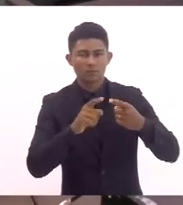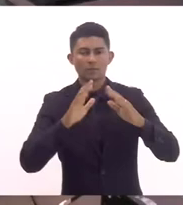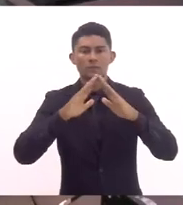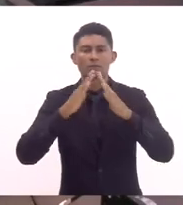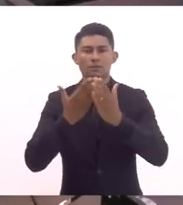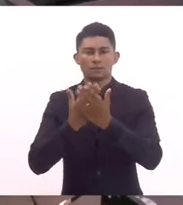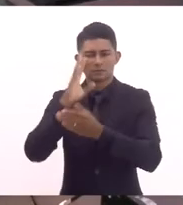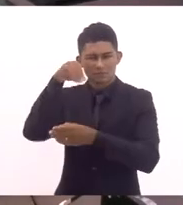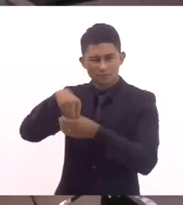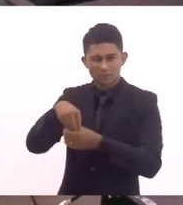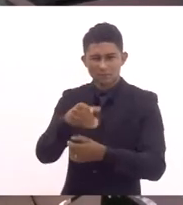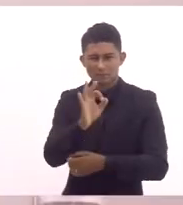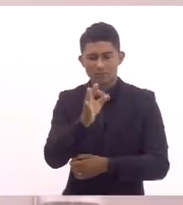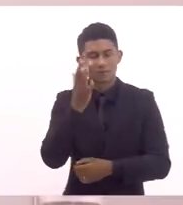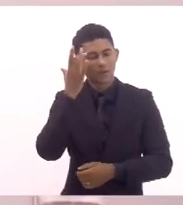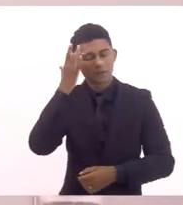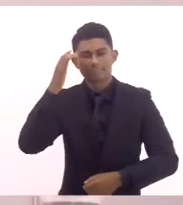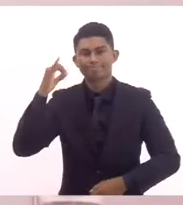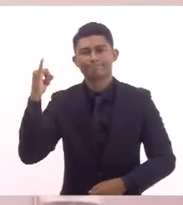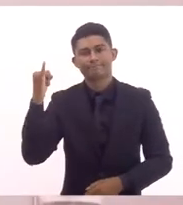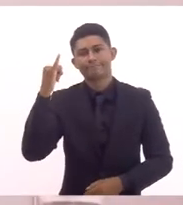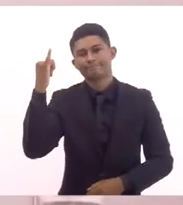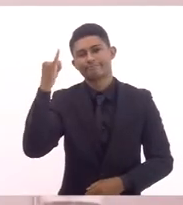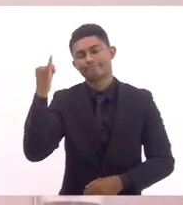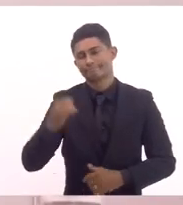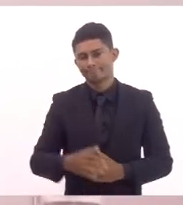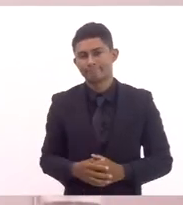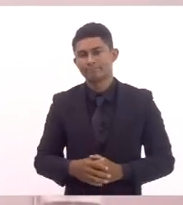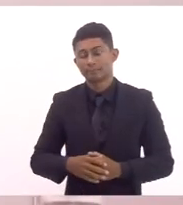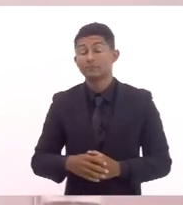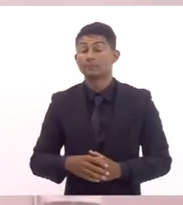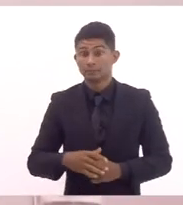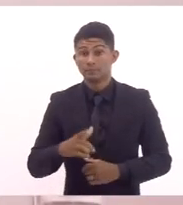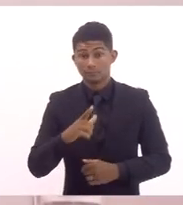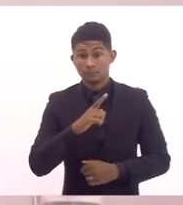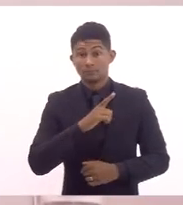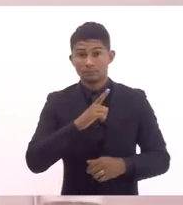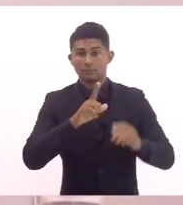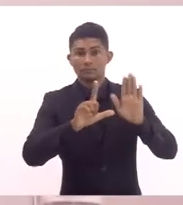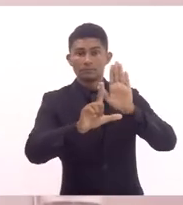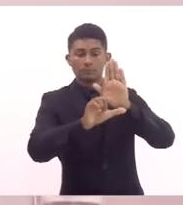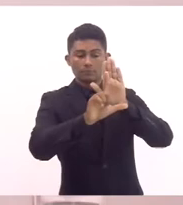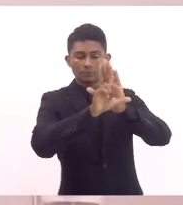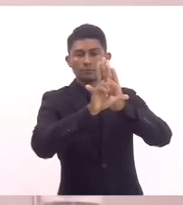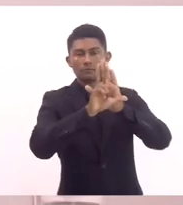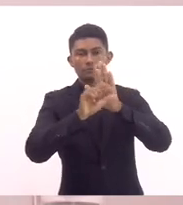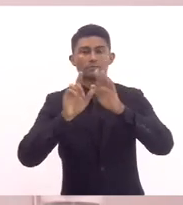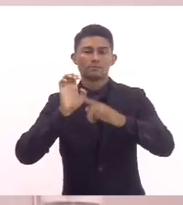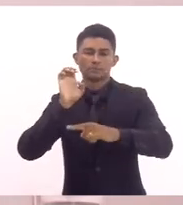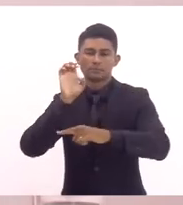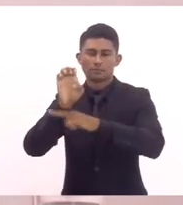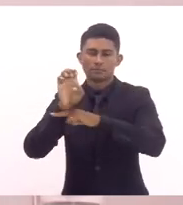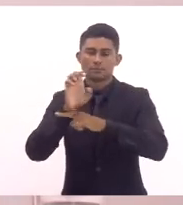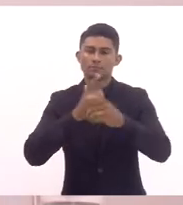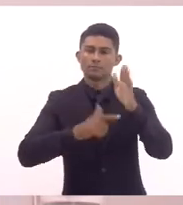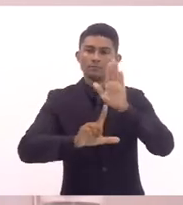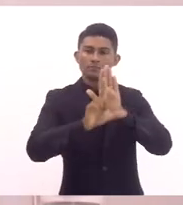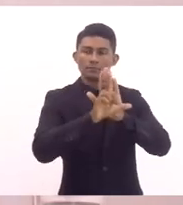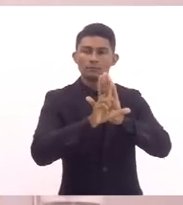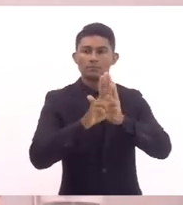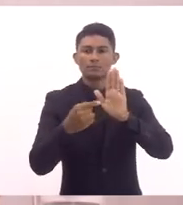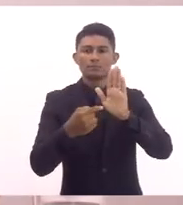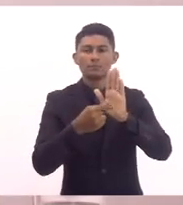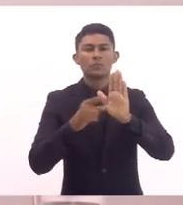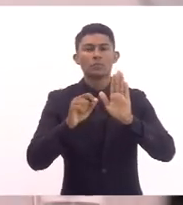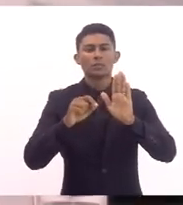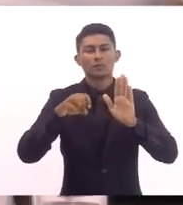colégios eu acho super importante inclusive gente tem uma lei uma lei estadual que é Lei Maria